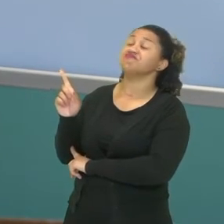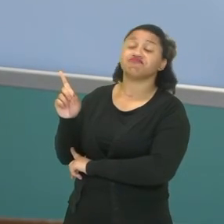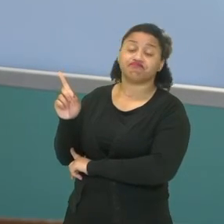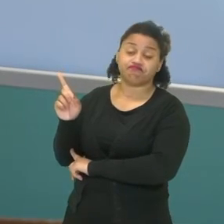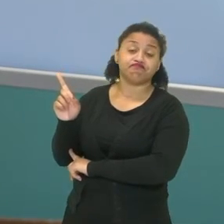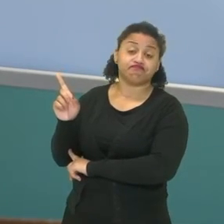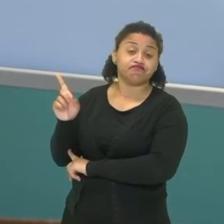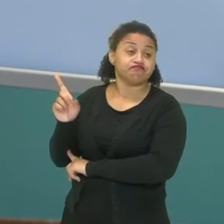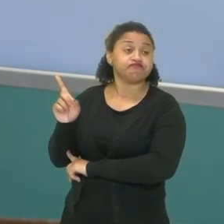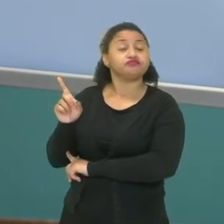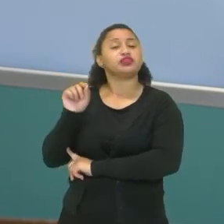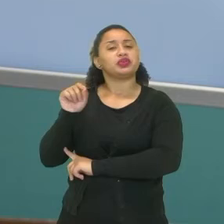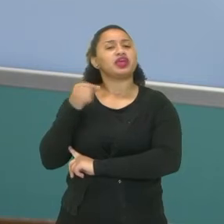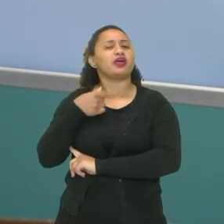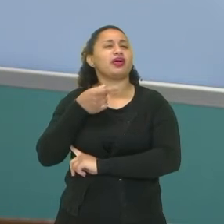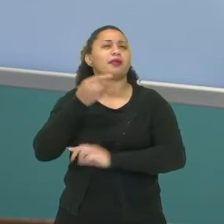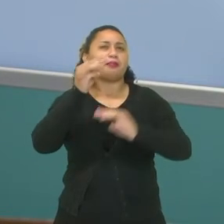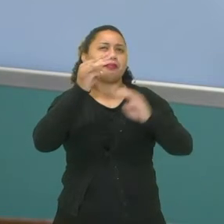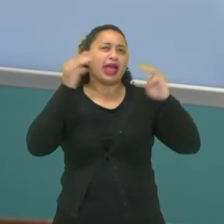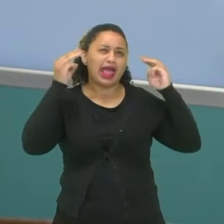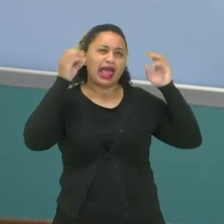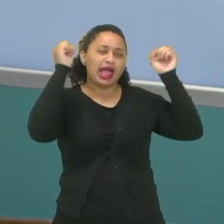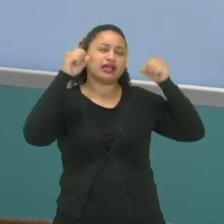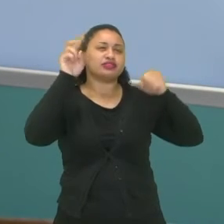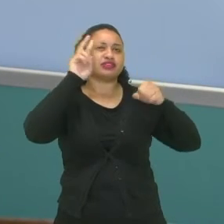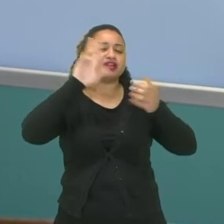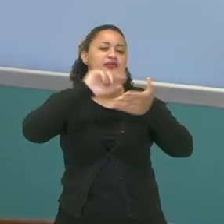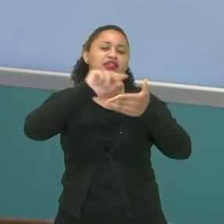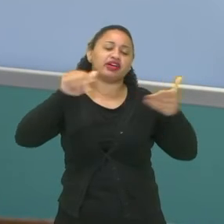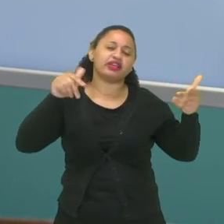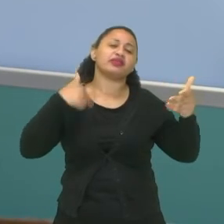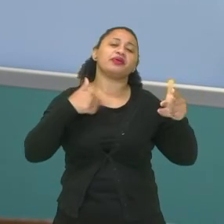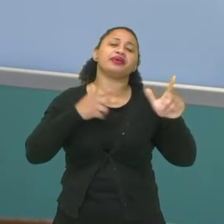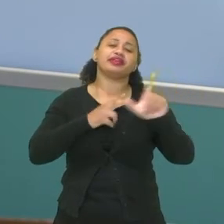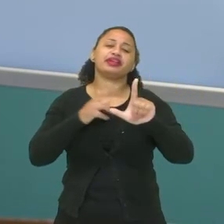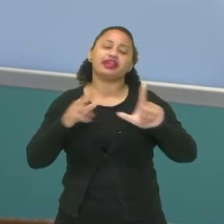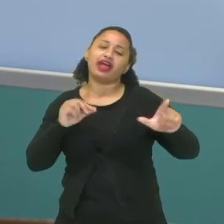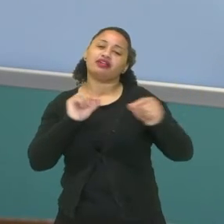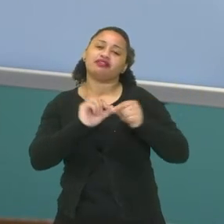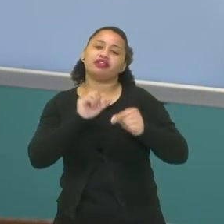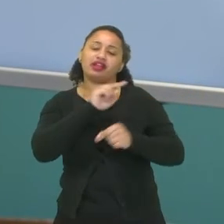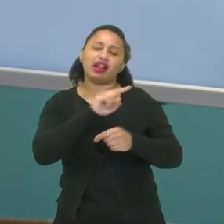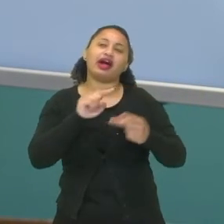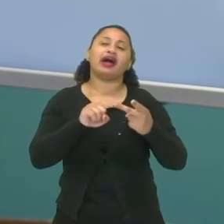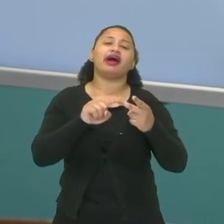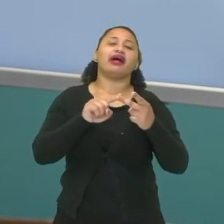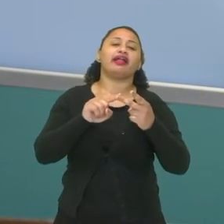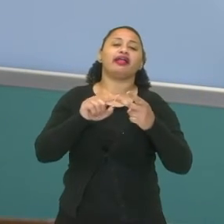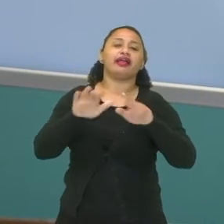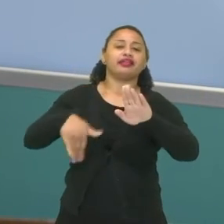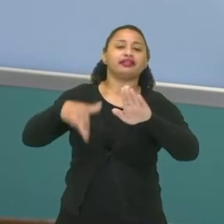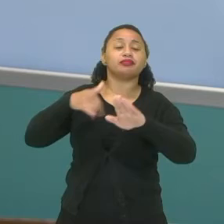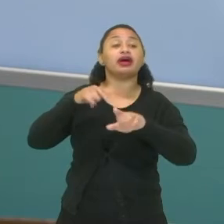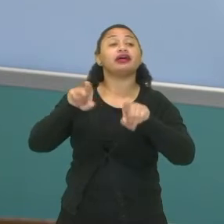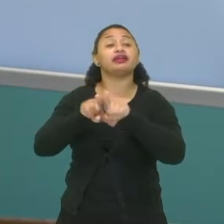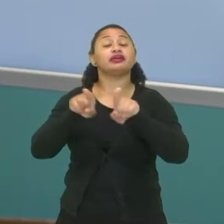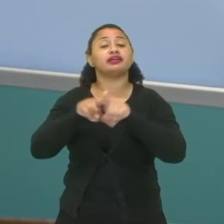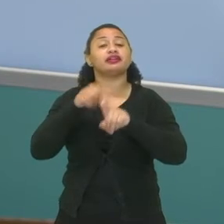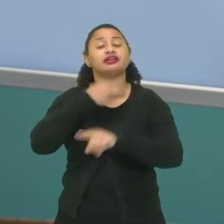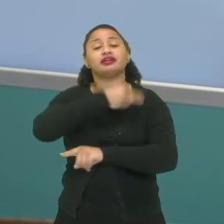do México, né? Das praias mexicanas, dos seriados que foram produzidos lá e também da Nossa Senhora de Guadalupe, né?